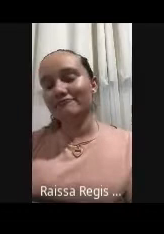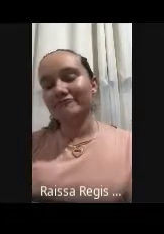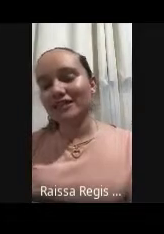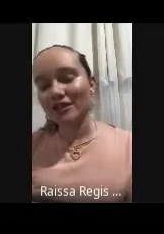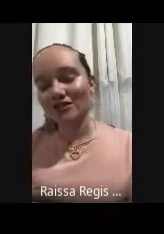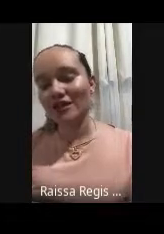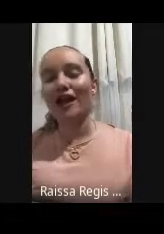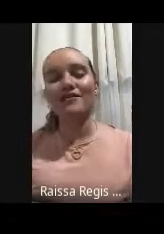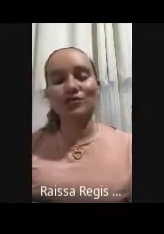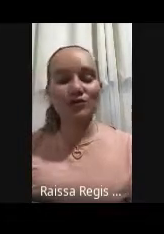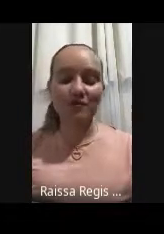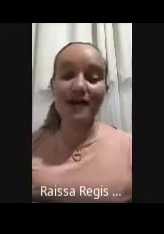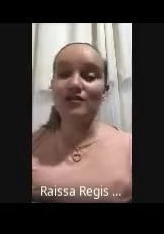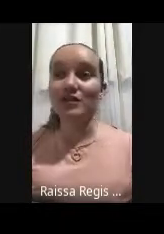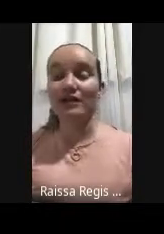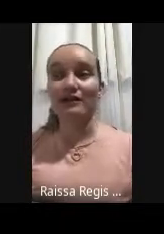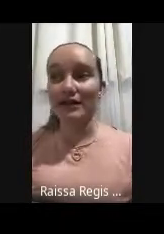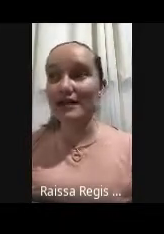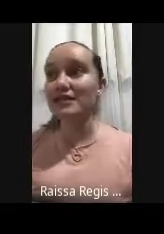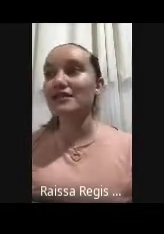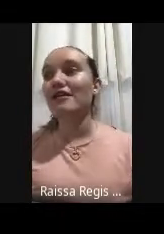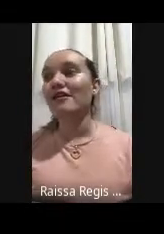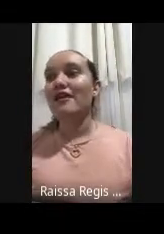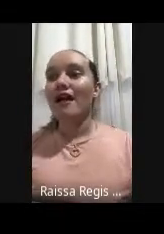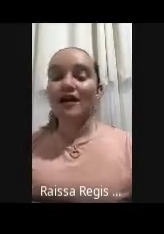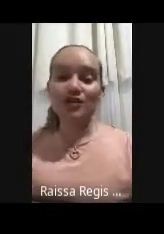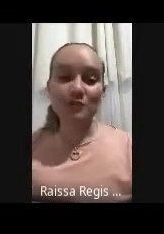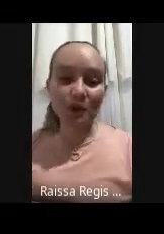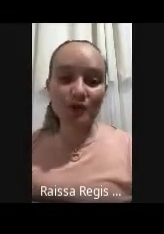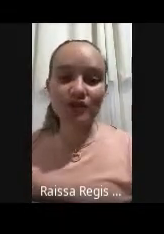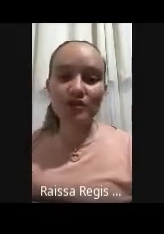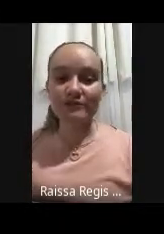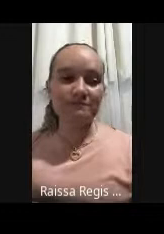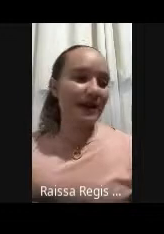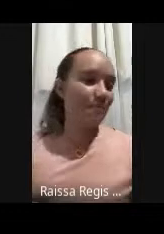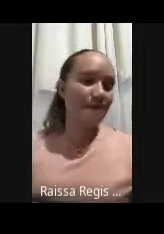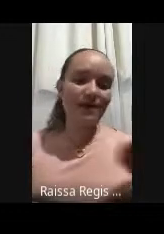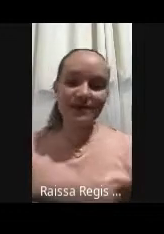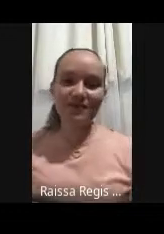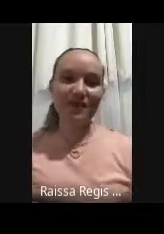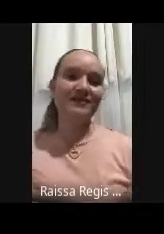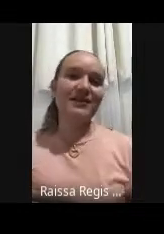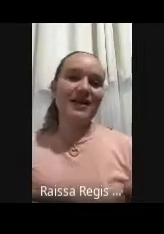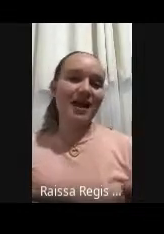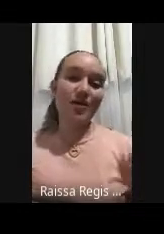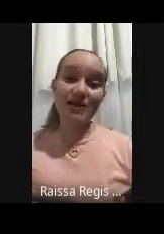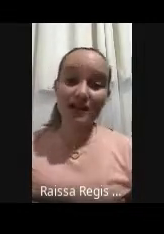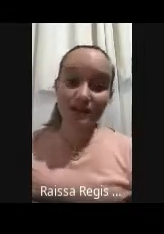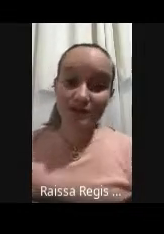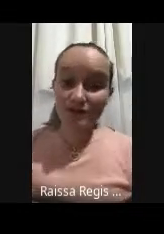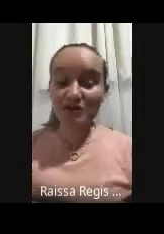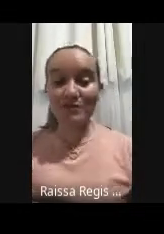em língua de sinais, ou no sign write, ou na ELIS, a gente pode pegar um papel e escrever. Agora,